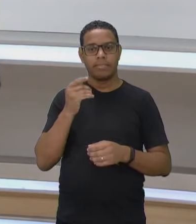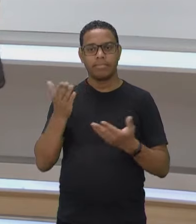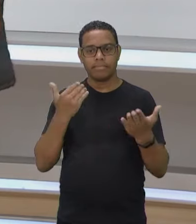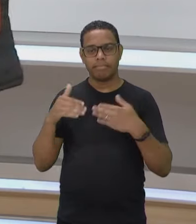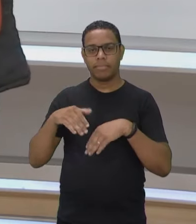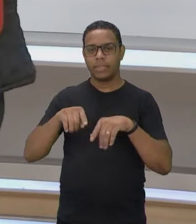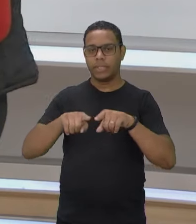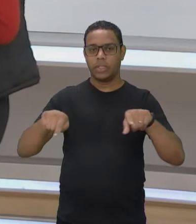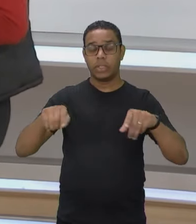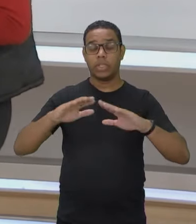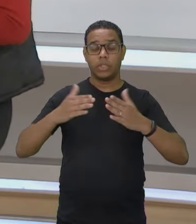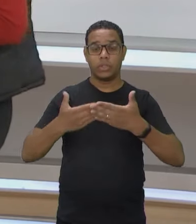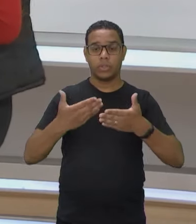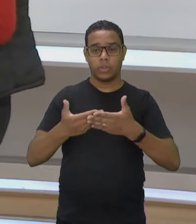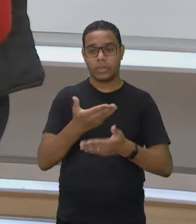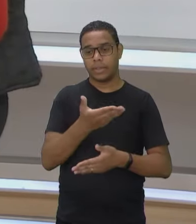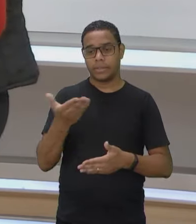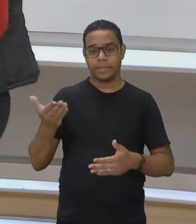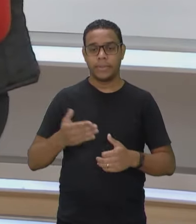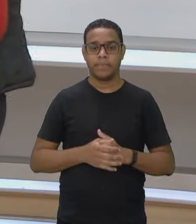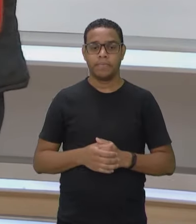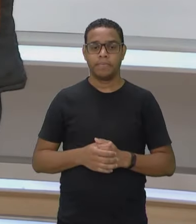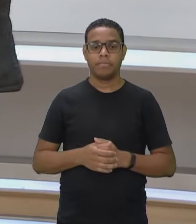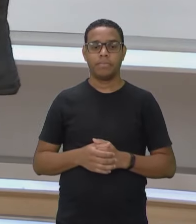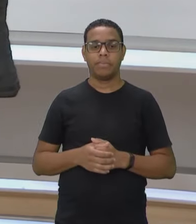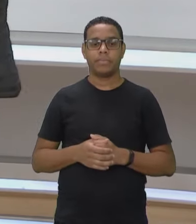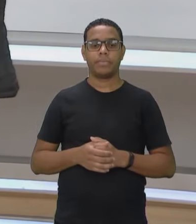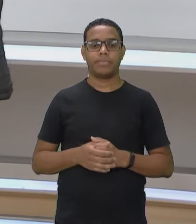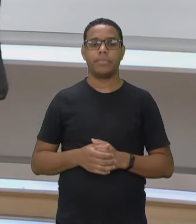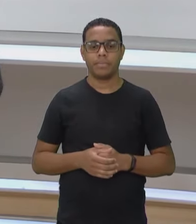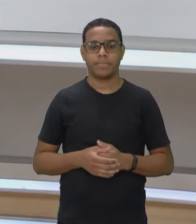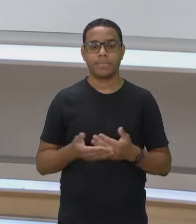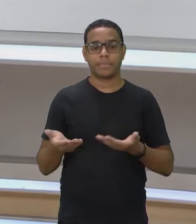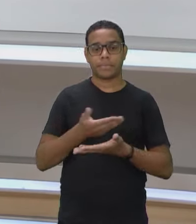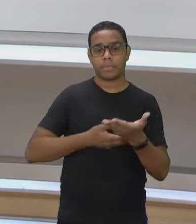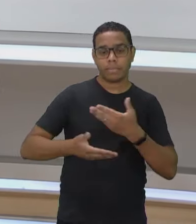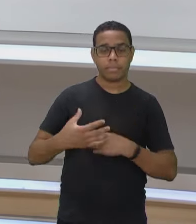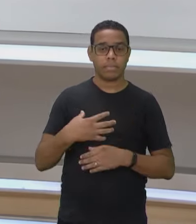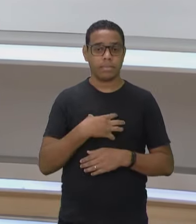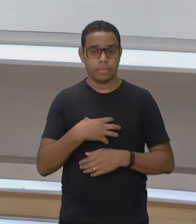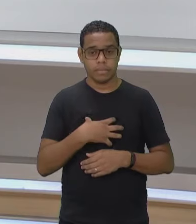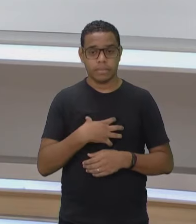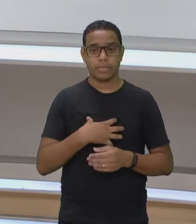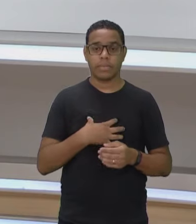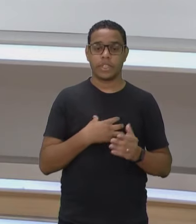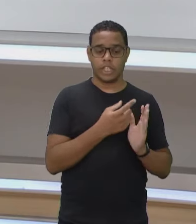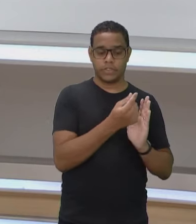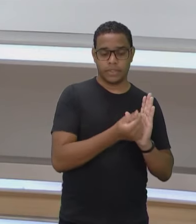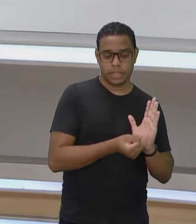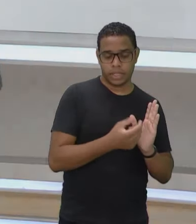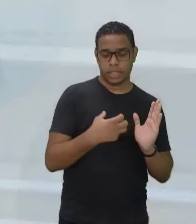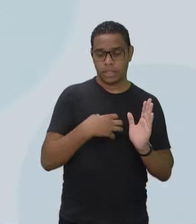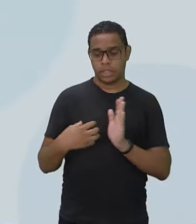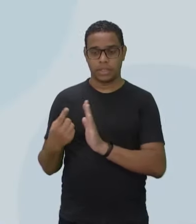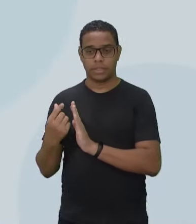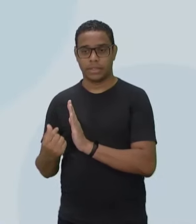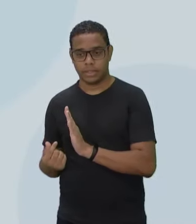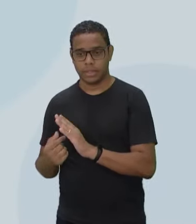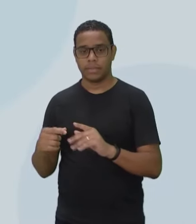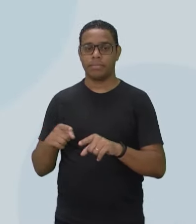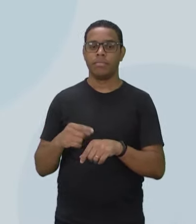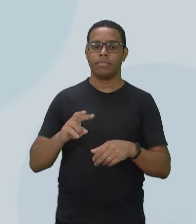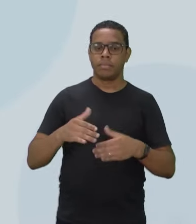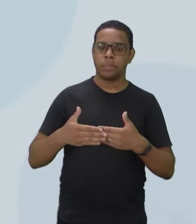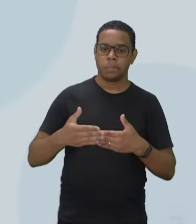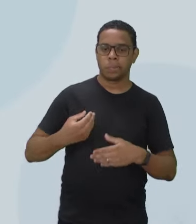discutir na escola. Então nós vamos incentivar a relacionar as características financeiras do que terão aí ao